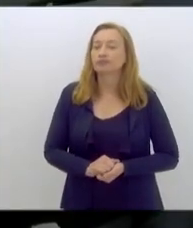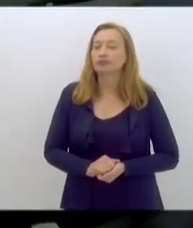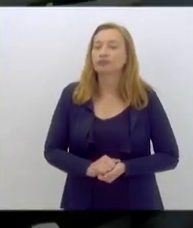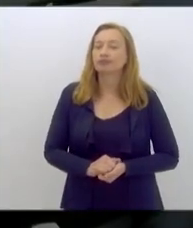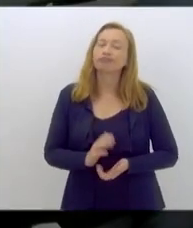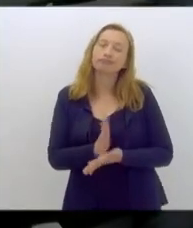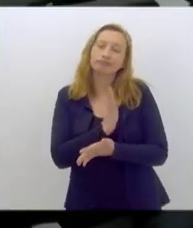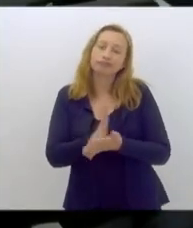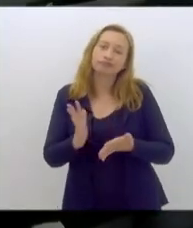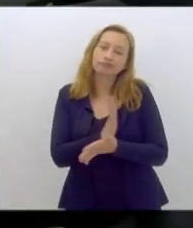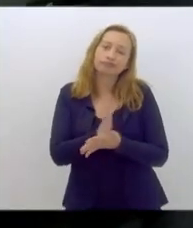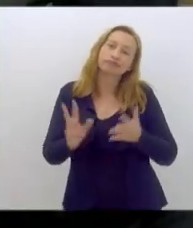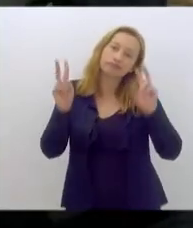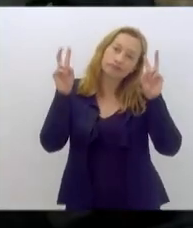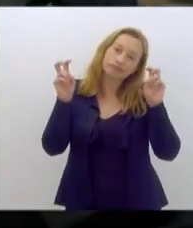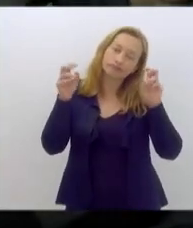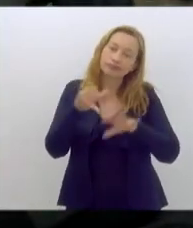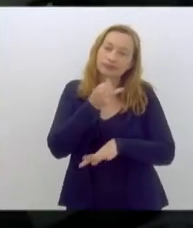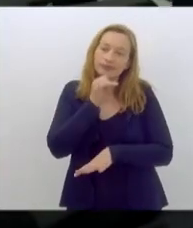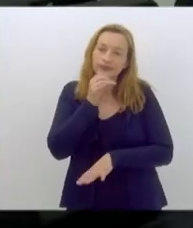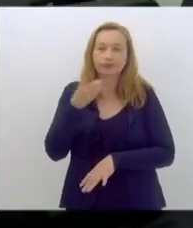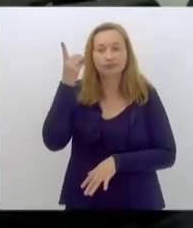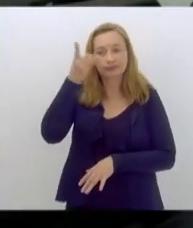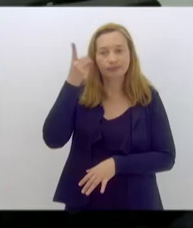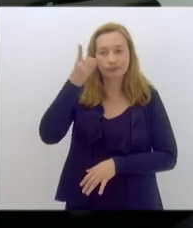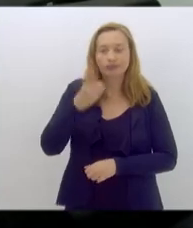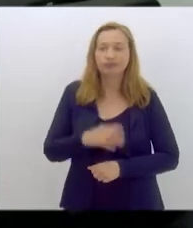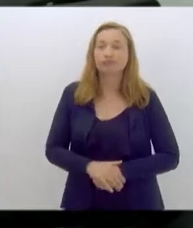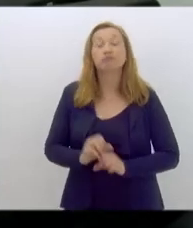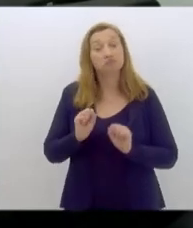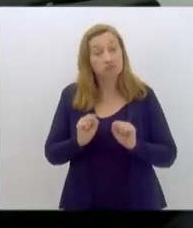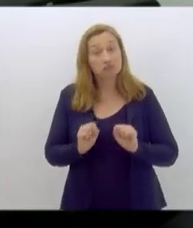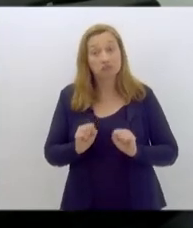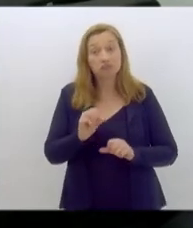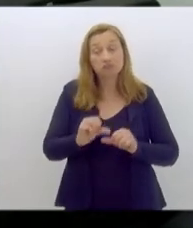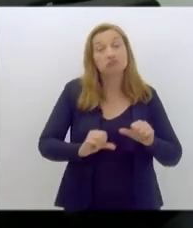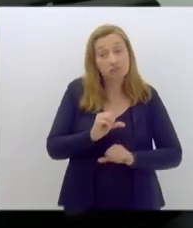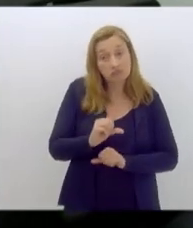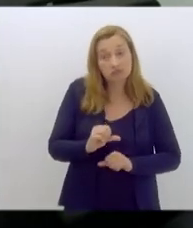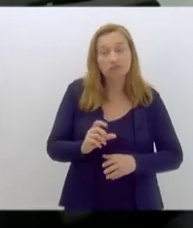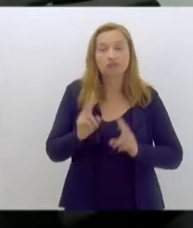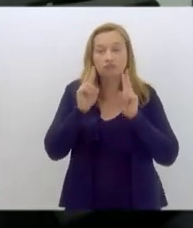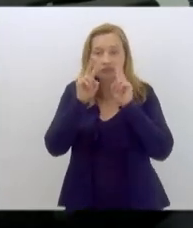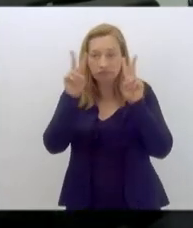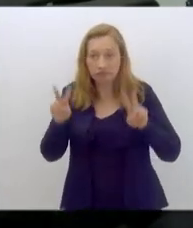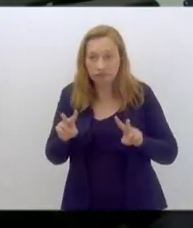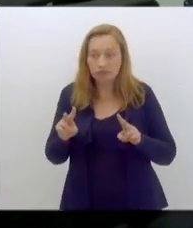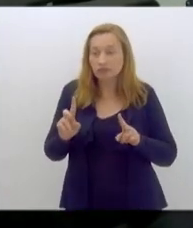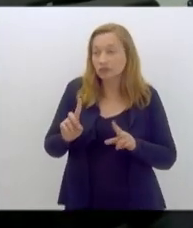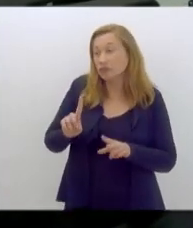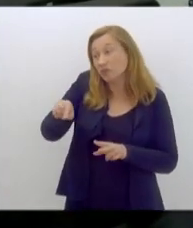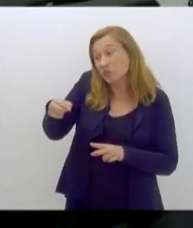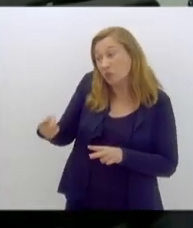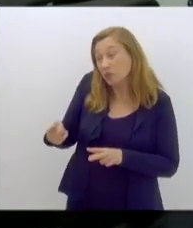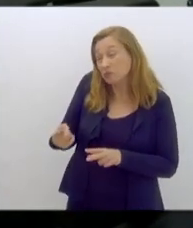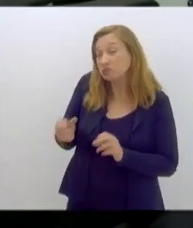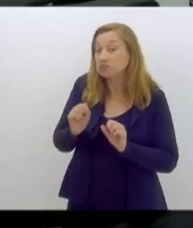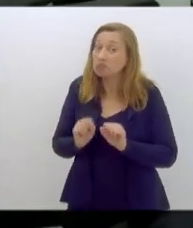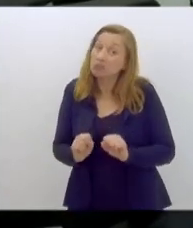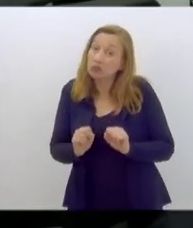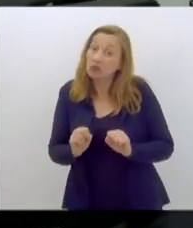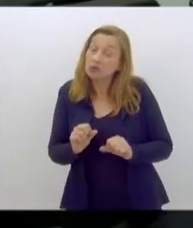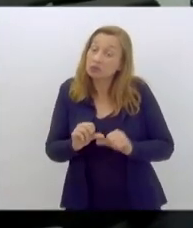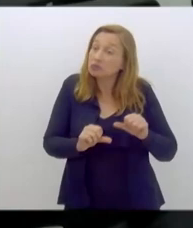tem alguns fatores por exemplo Deputado que que podem mudar o panorama tem alguns outros fatores que podem